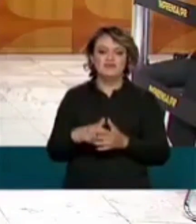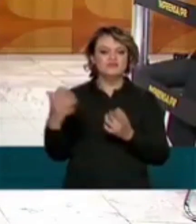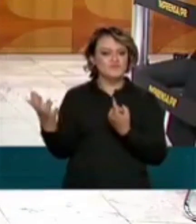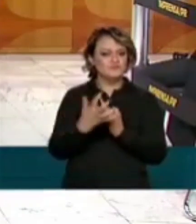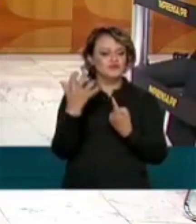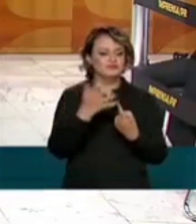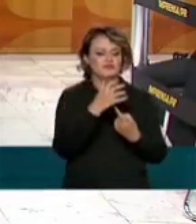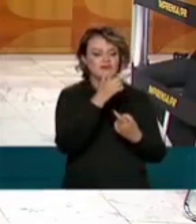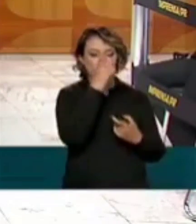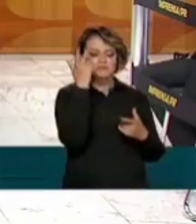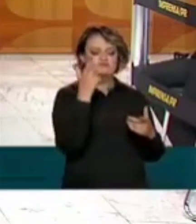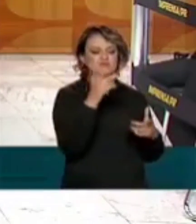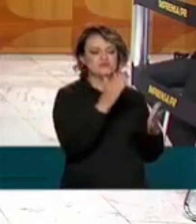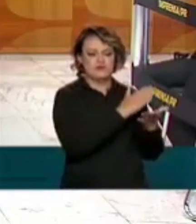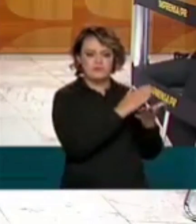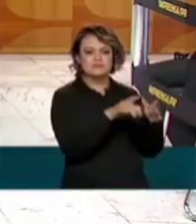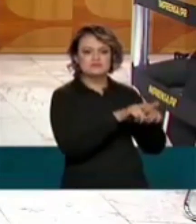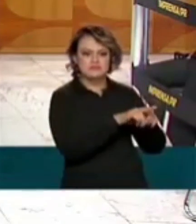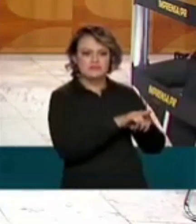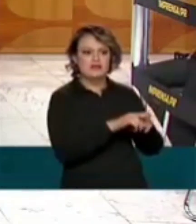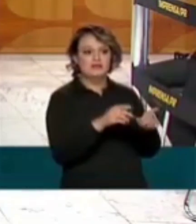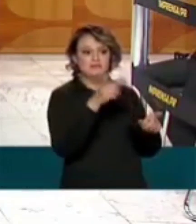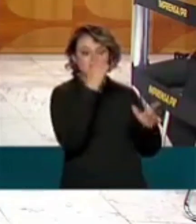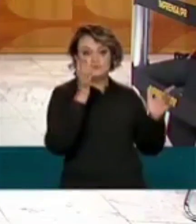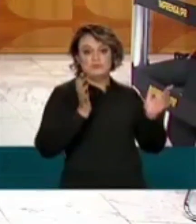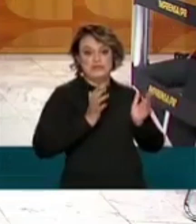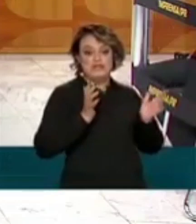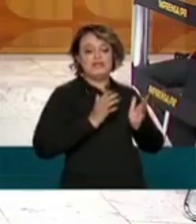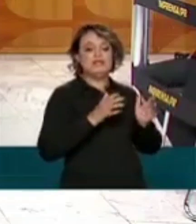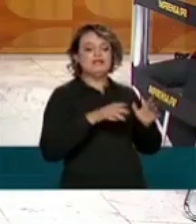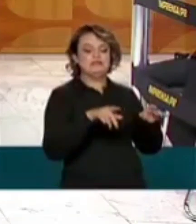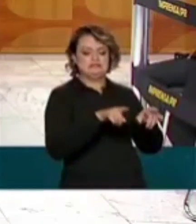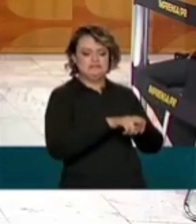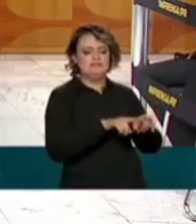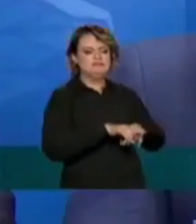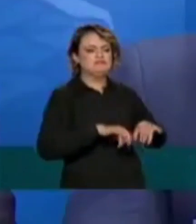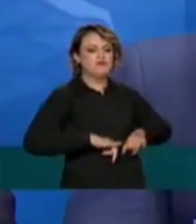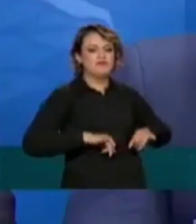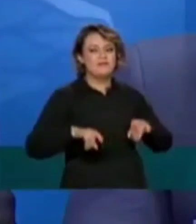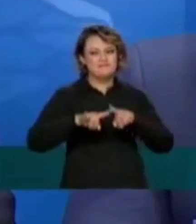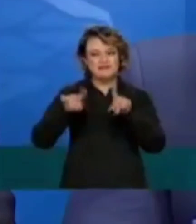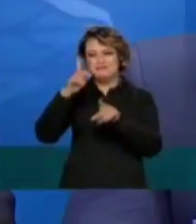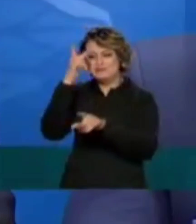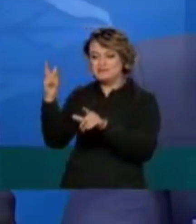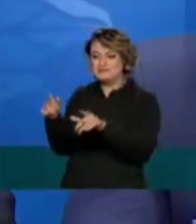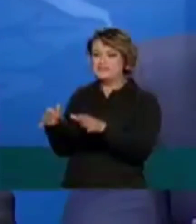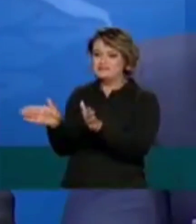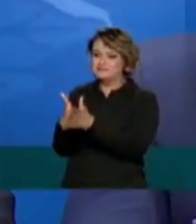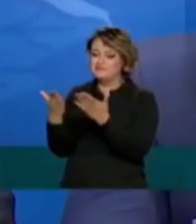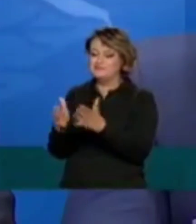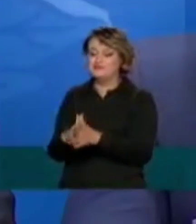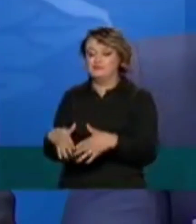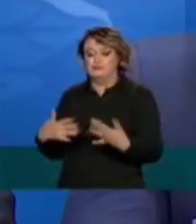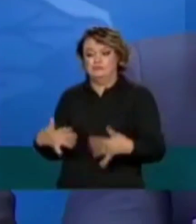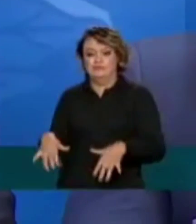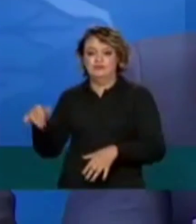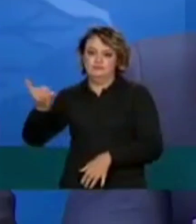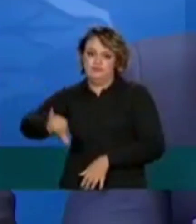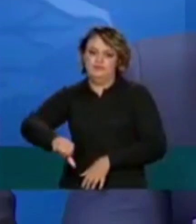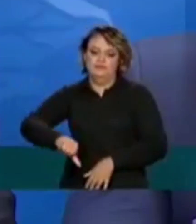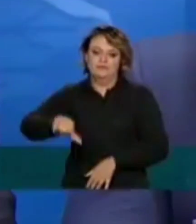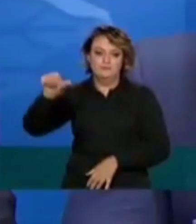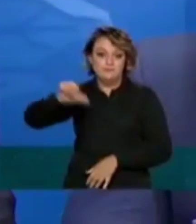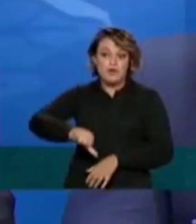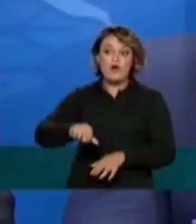média, tira o humor da classe mais alta, mas massacra os mais humildes. E é a eles a nossa preocupação